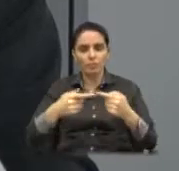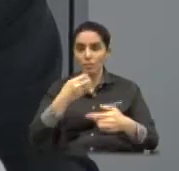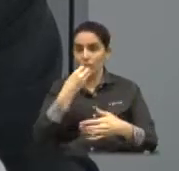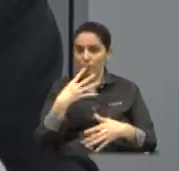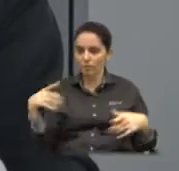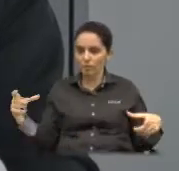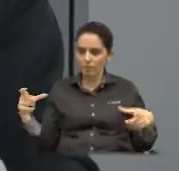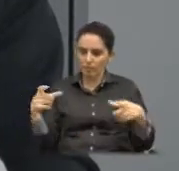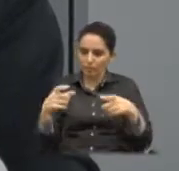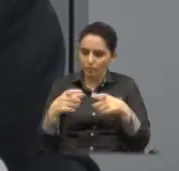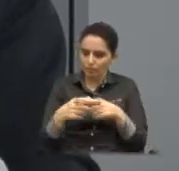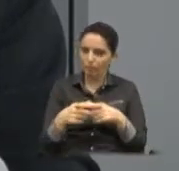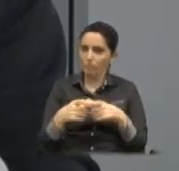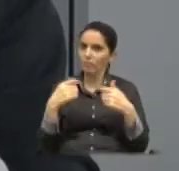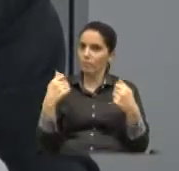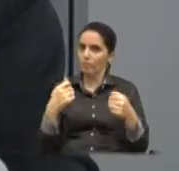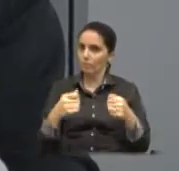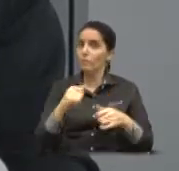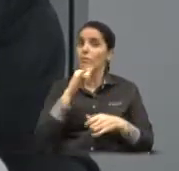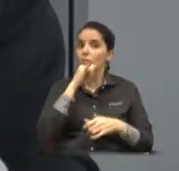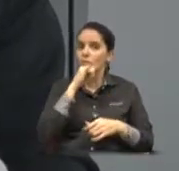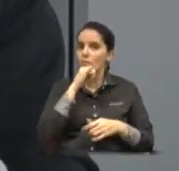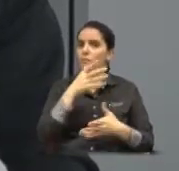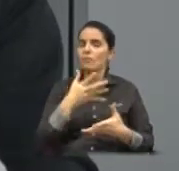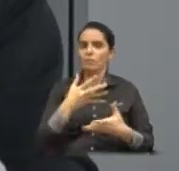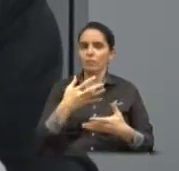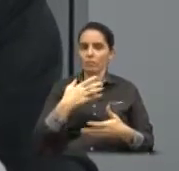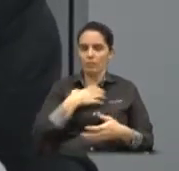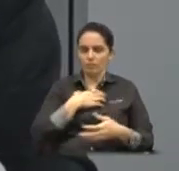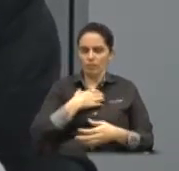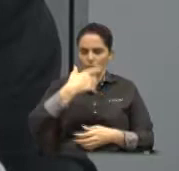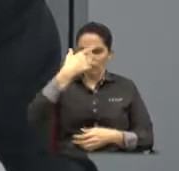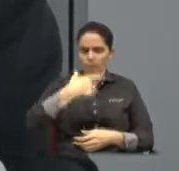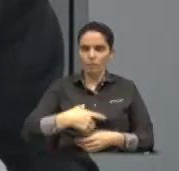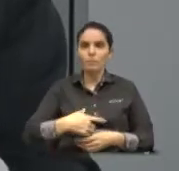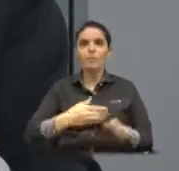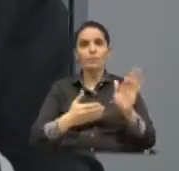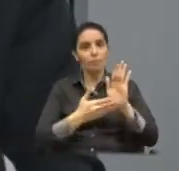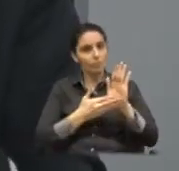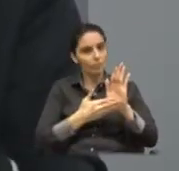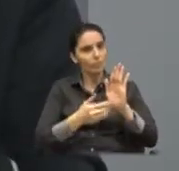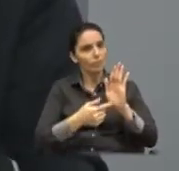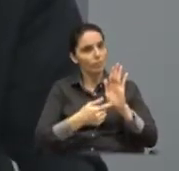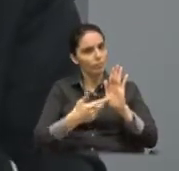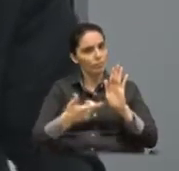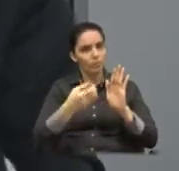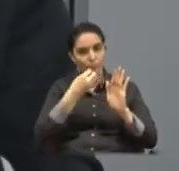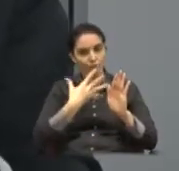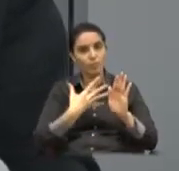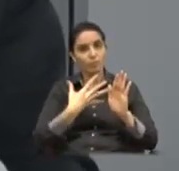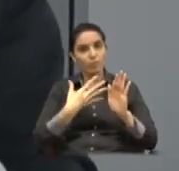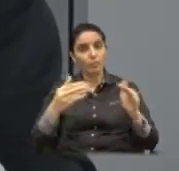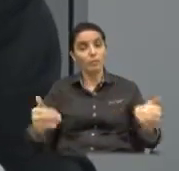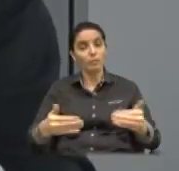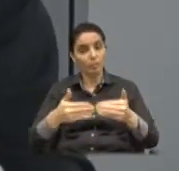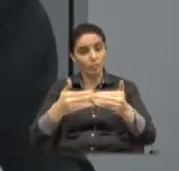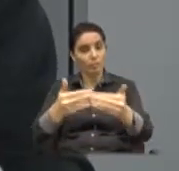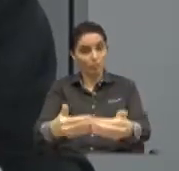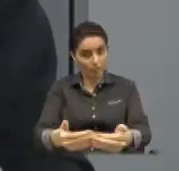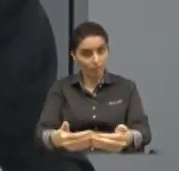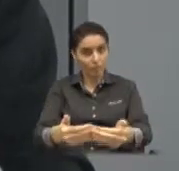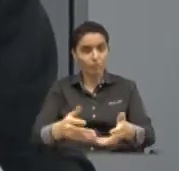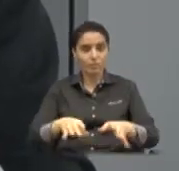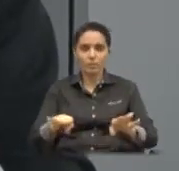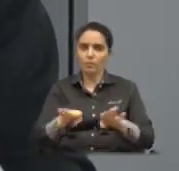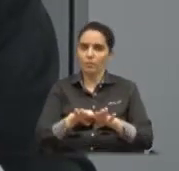começar dando exemplo com as nossas atitudes, com nossas proposituras, com as nossas moções.